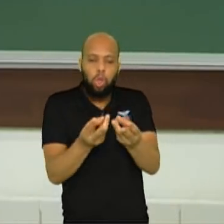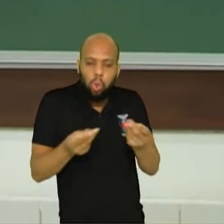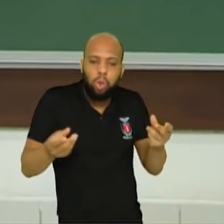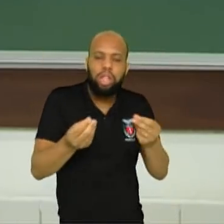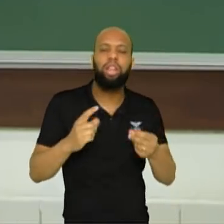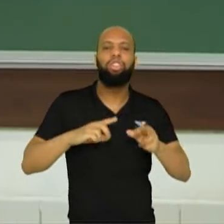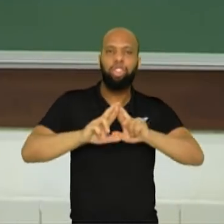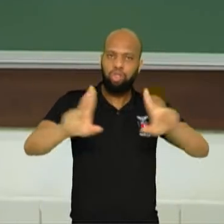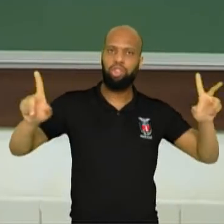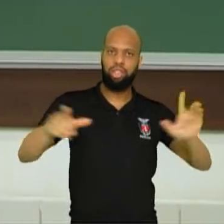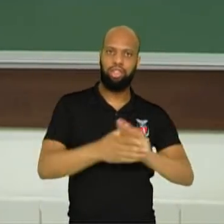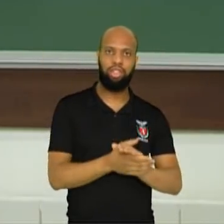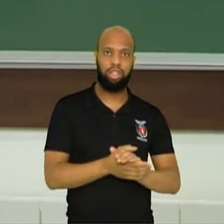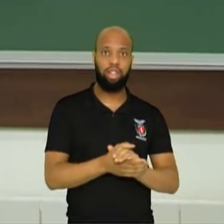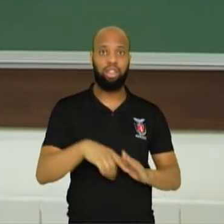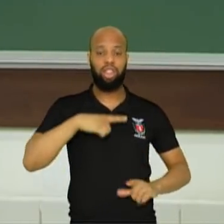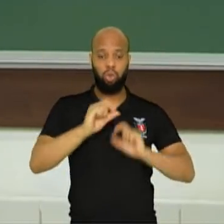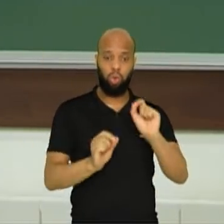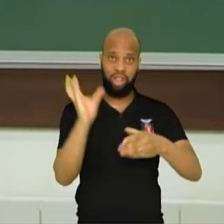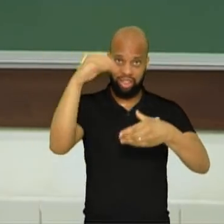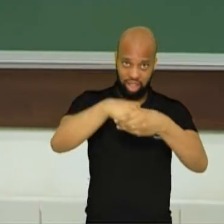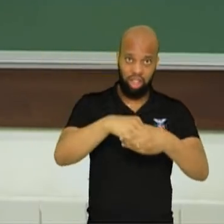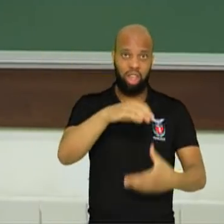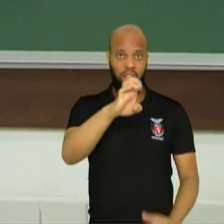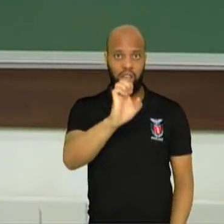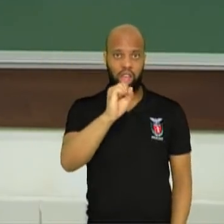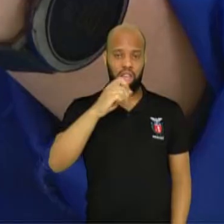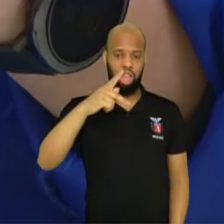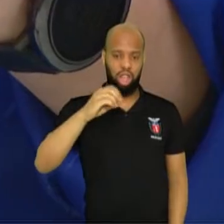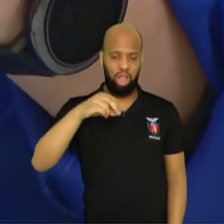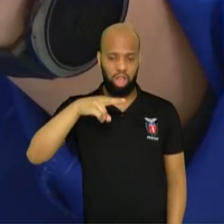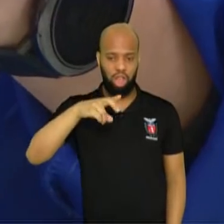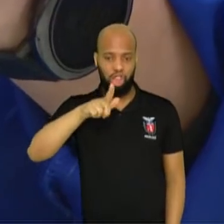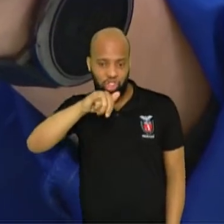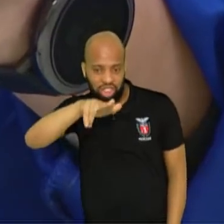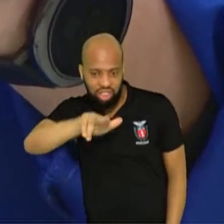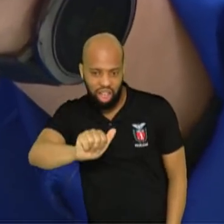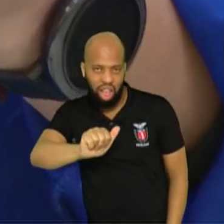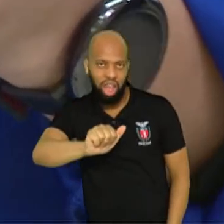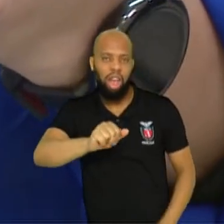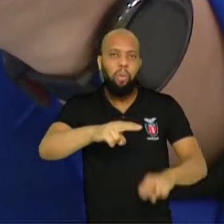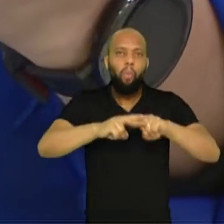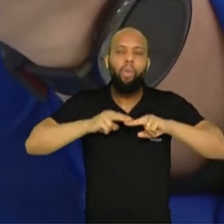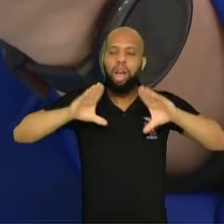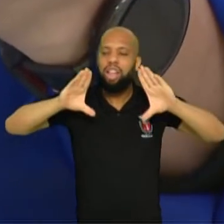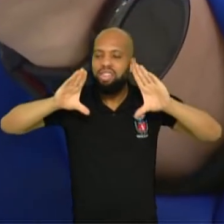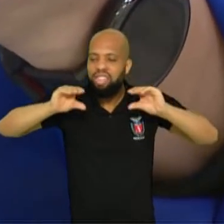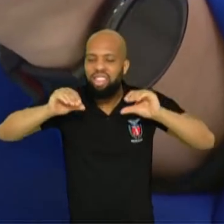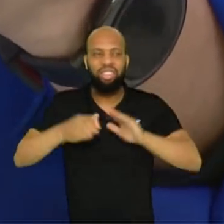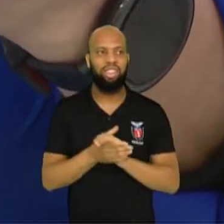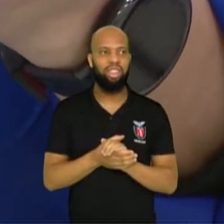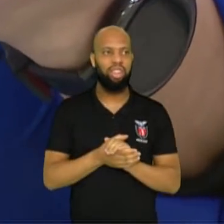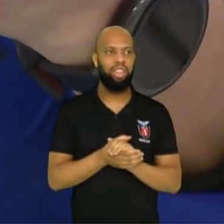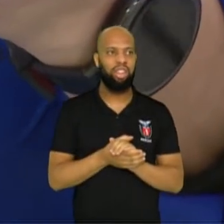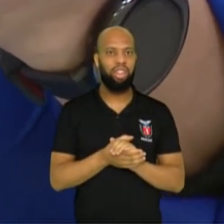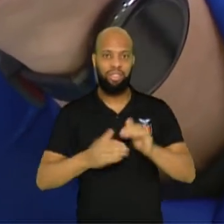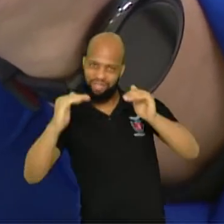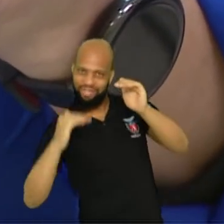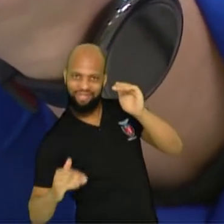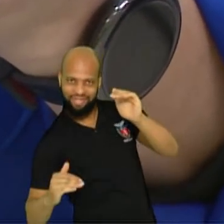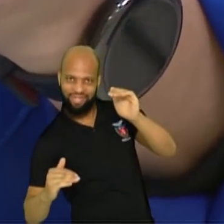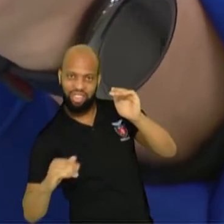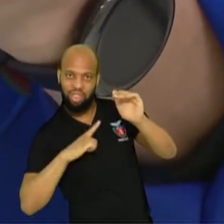caso, ela vai ter mais espongina. Por isso que ela é macia, tem mais espaços. E essa aqui de baixo, ela vai ter